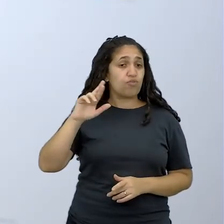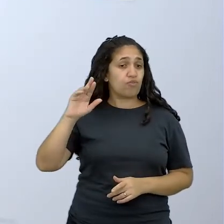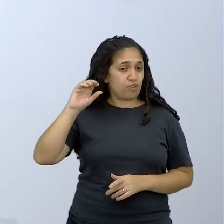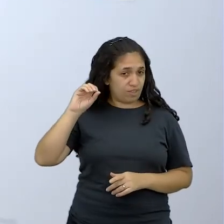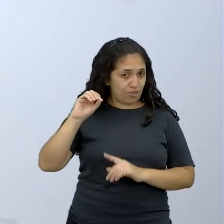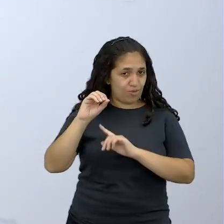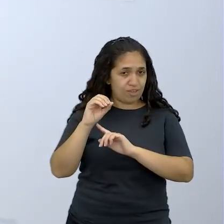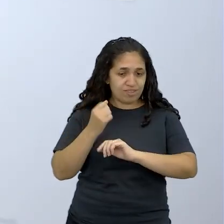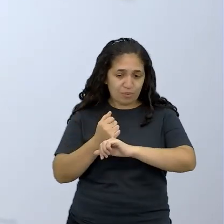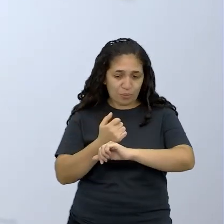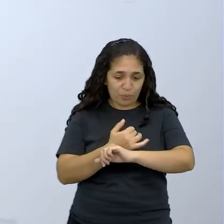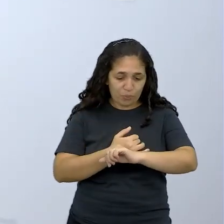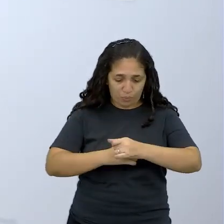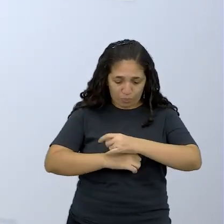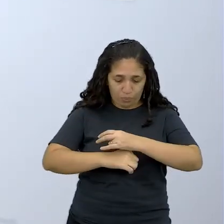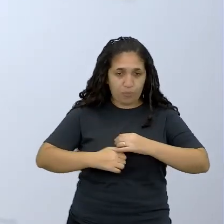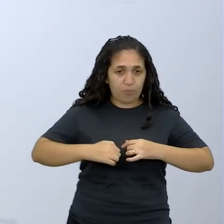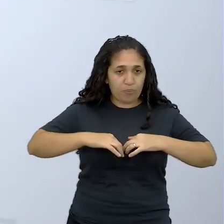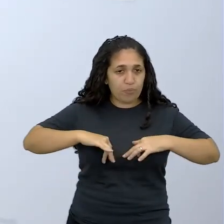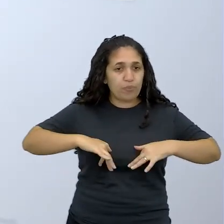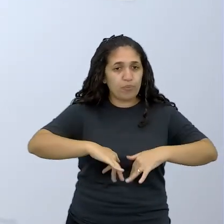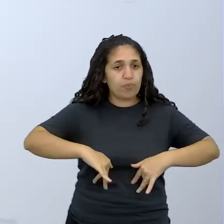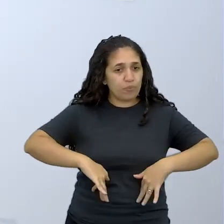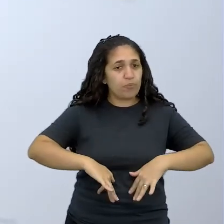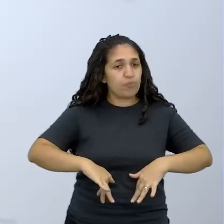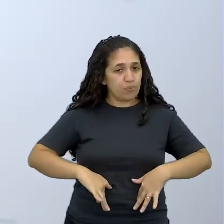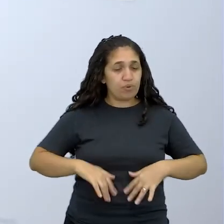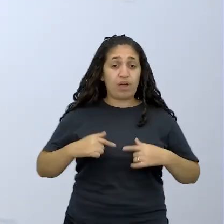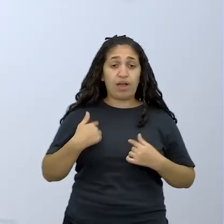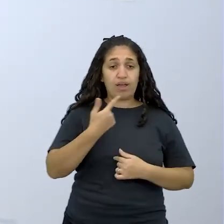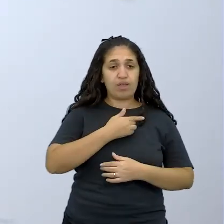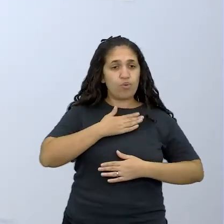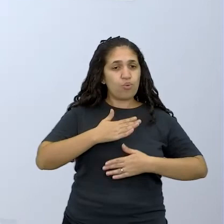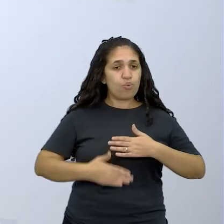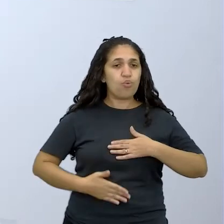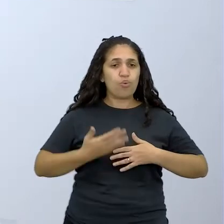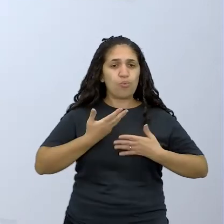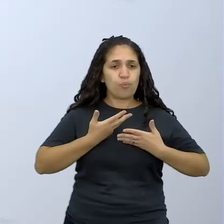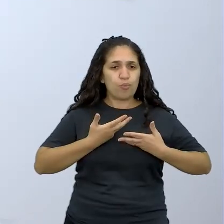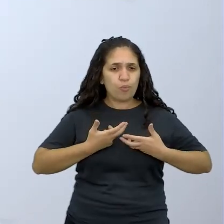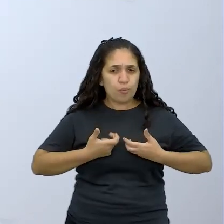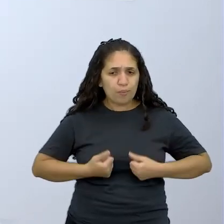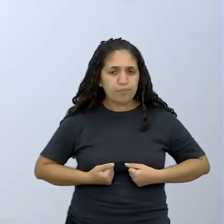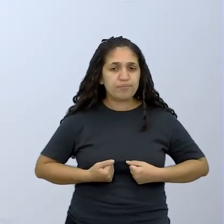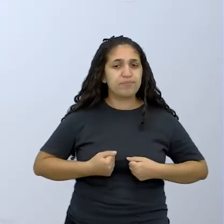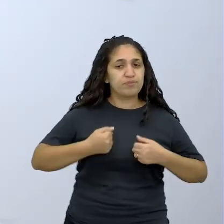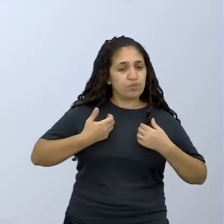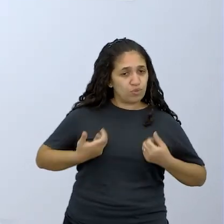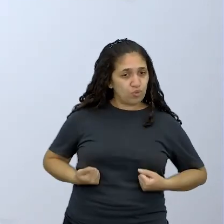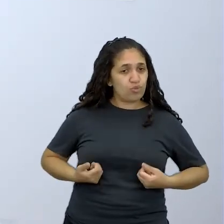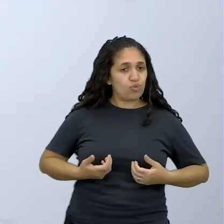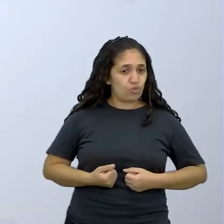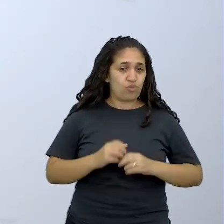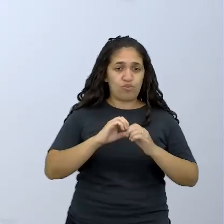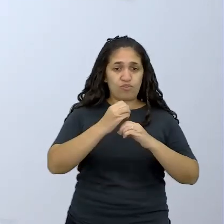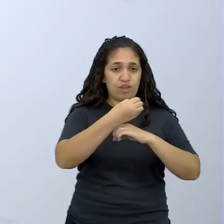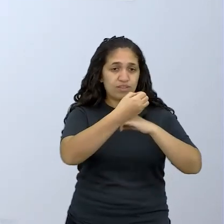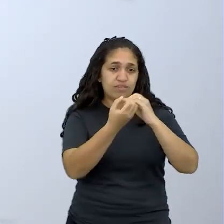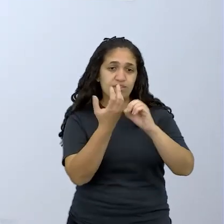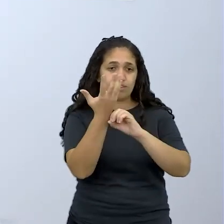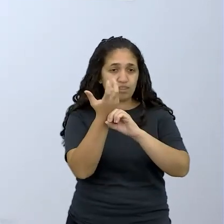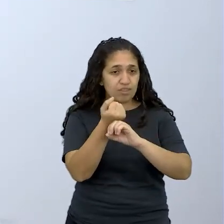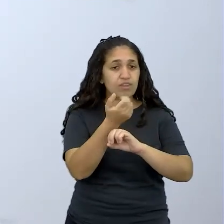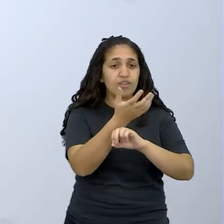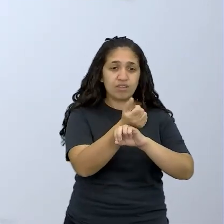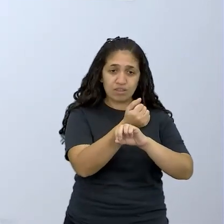esse ferro consegue aí ser melhor absorvido pelas nossas células.